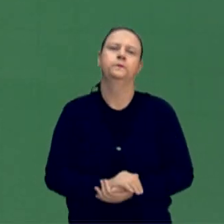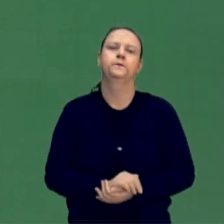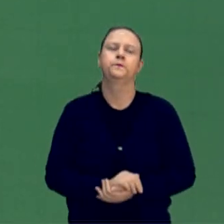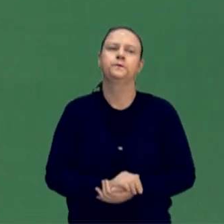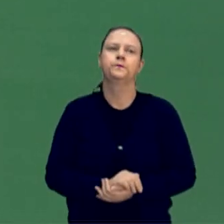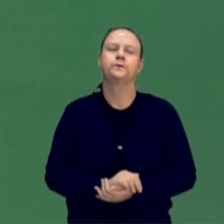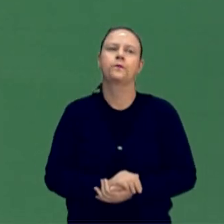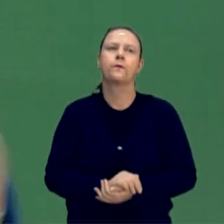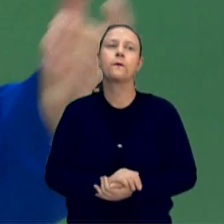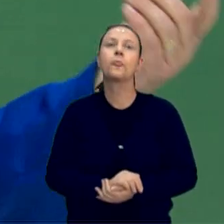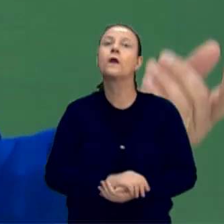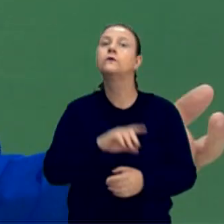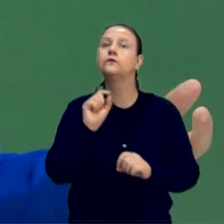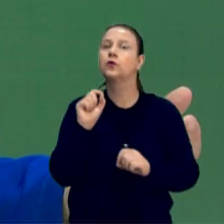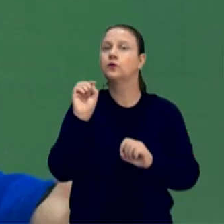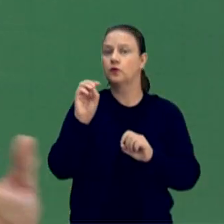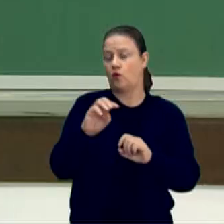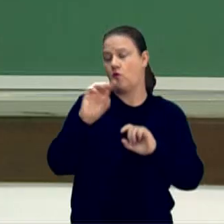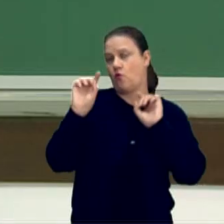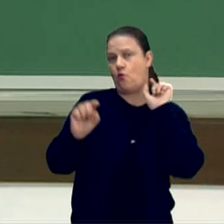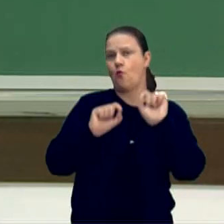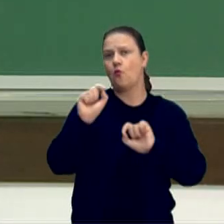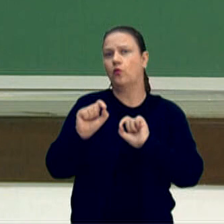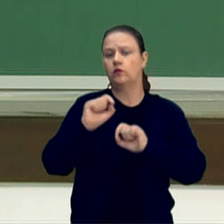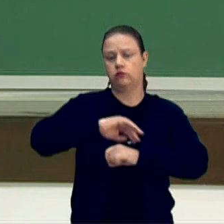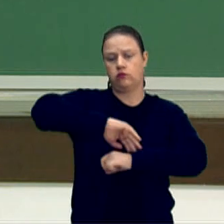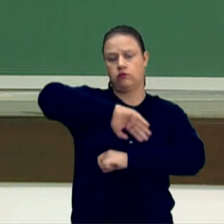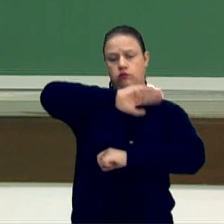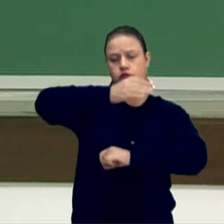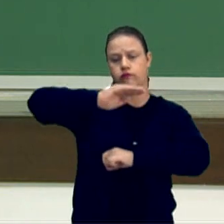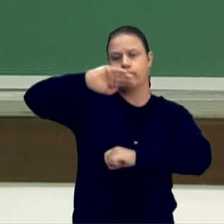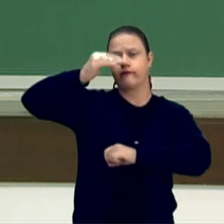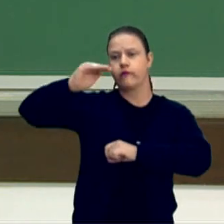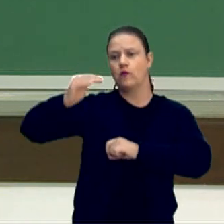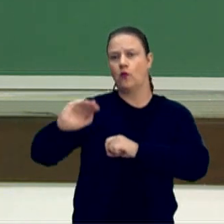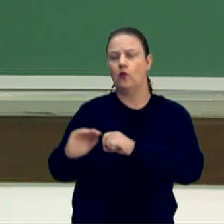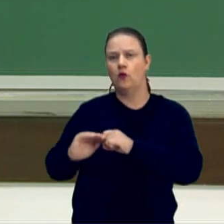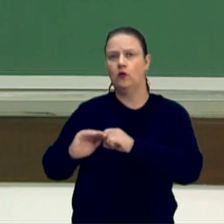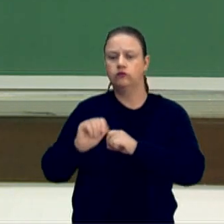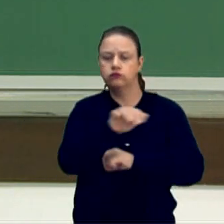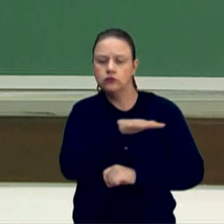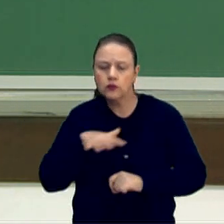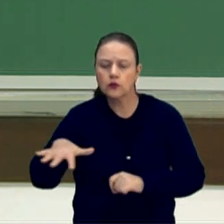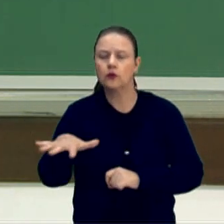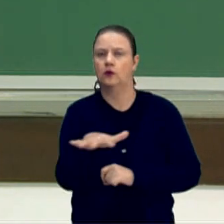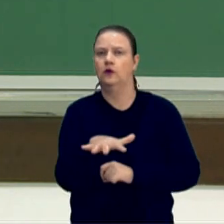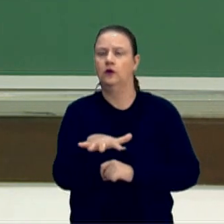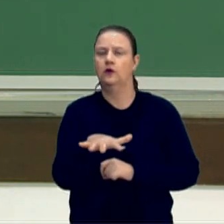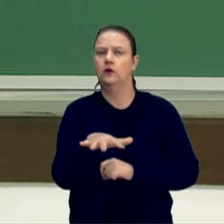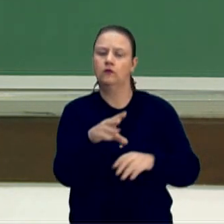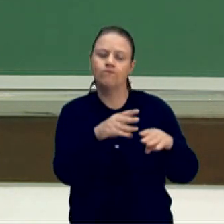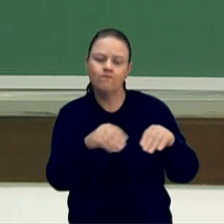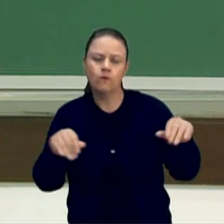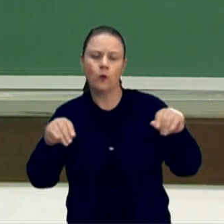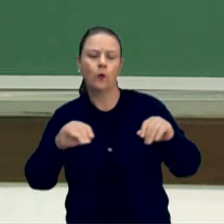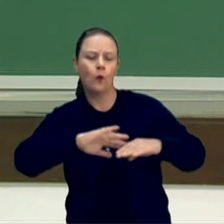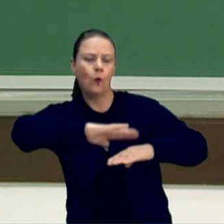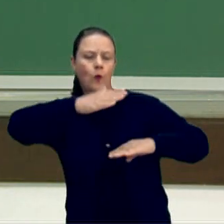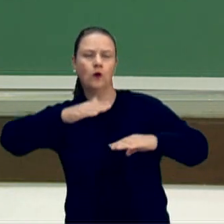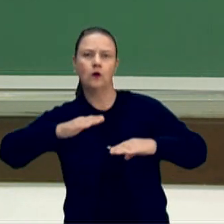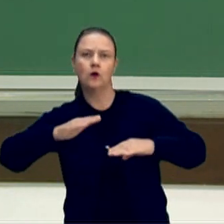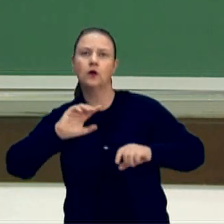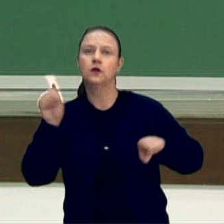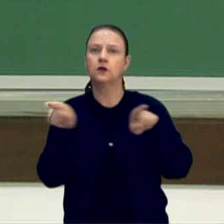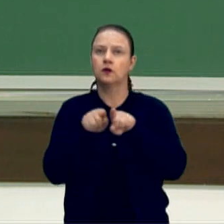aí. Tudo bem? Mas isso é um fator, então um fator relevo, um fator físico, né, que fez. E daí você tem associado a ele